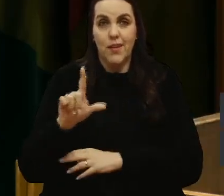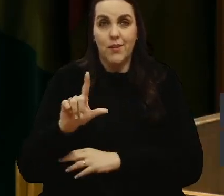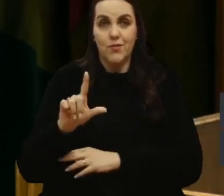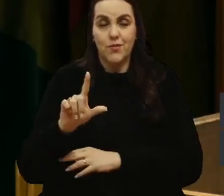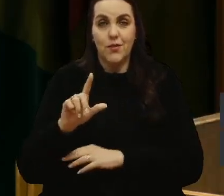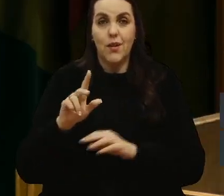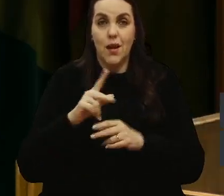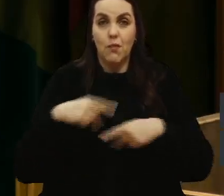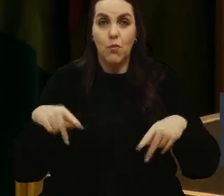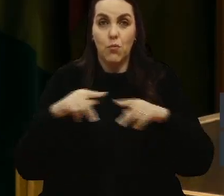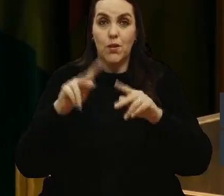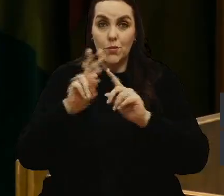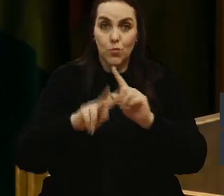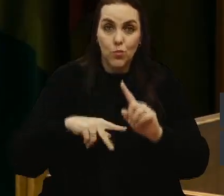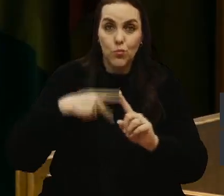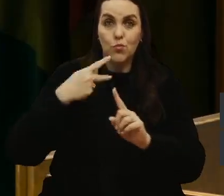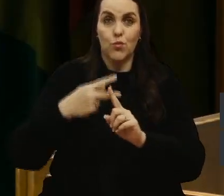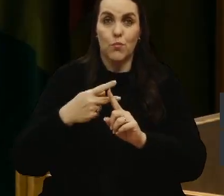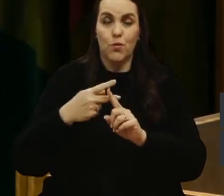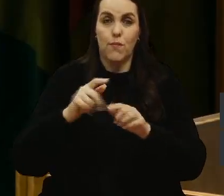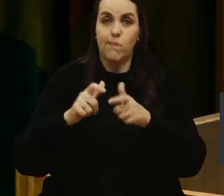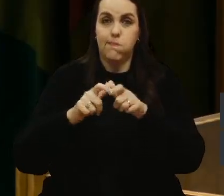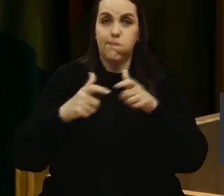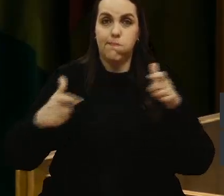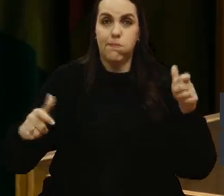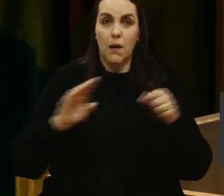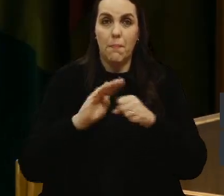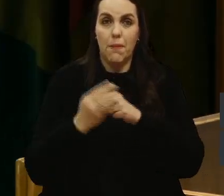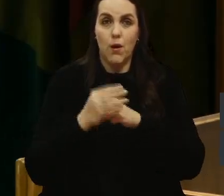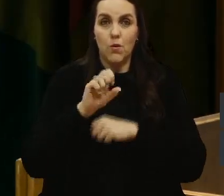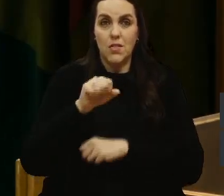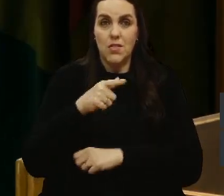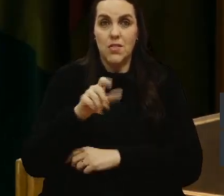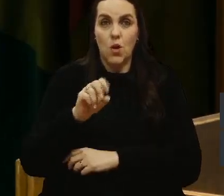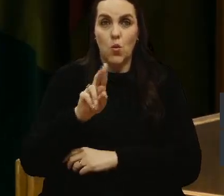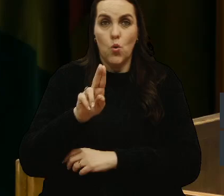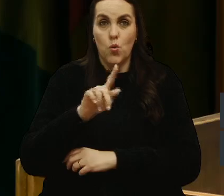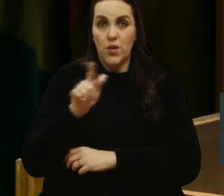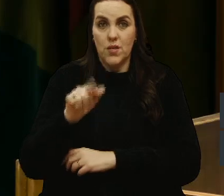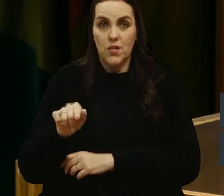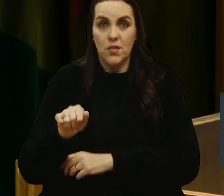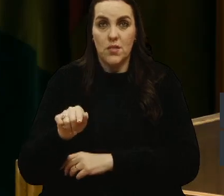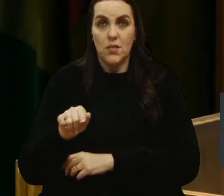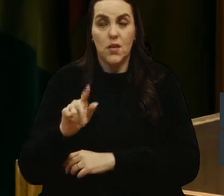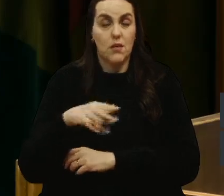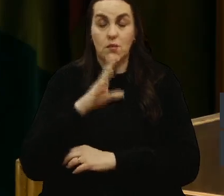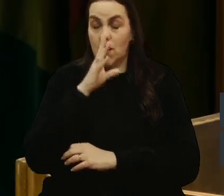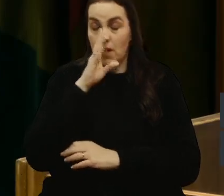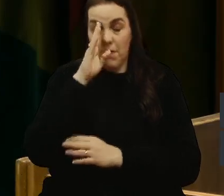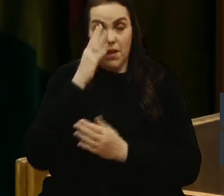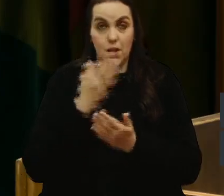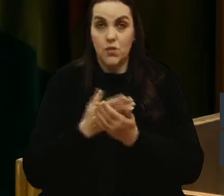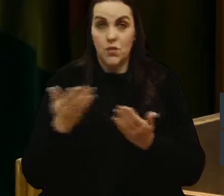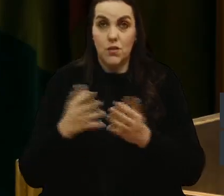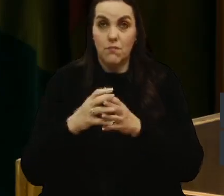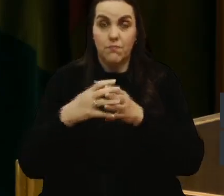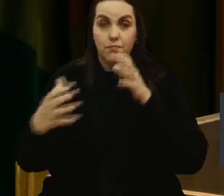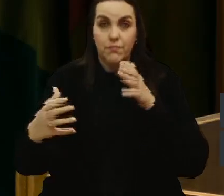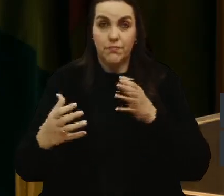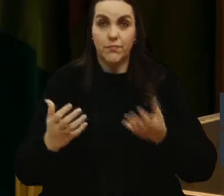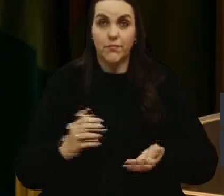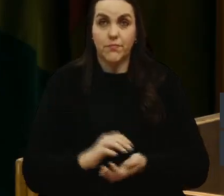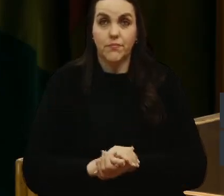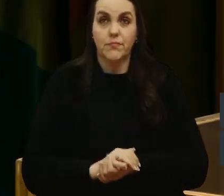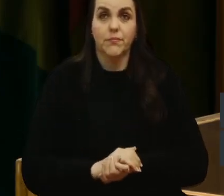O crescimento de São Luís é algo inacreditável, o crescimento da Avenida França e São Virgílio é